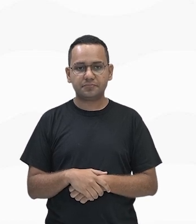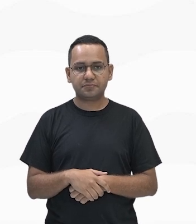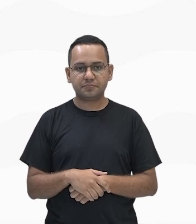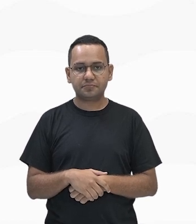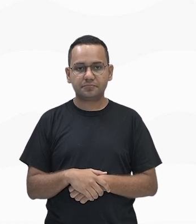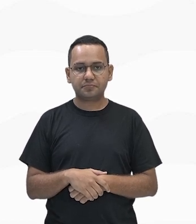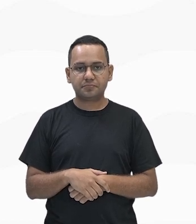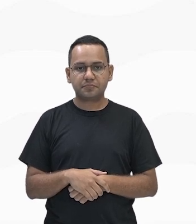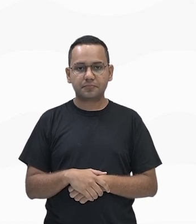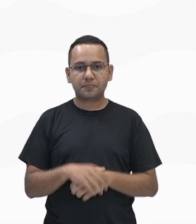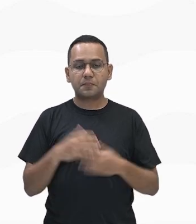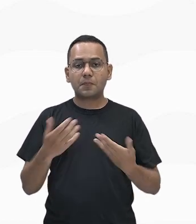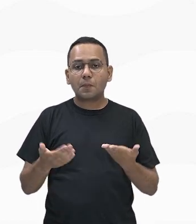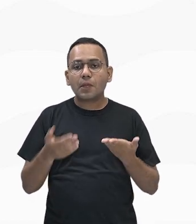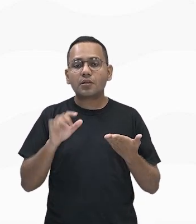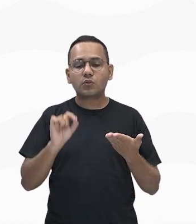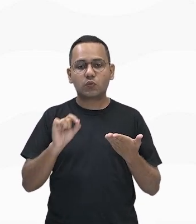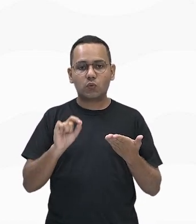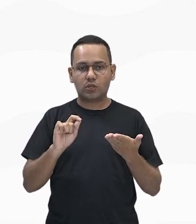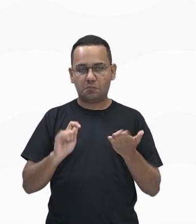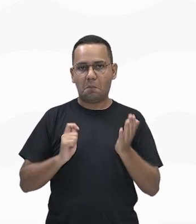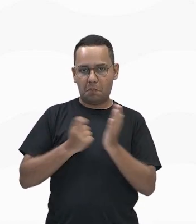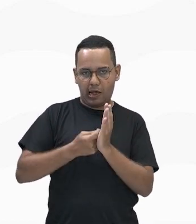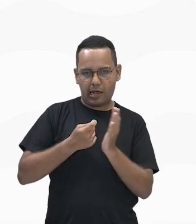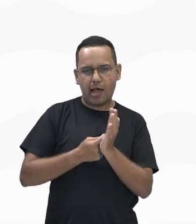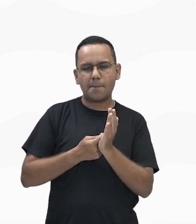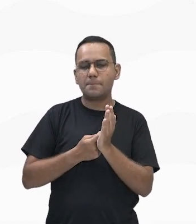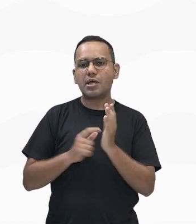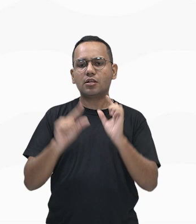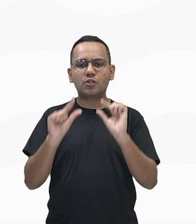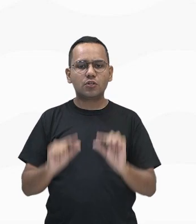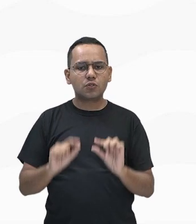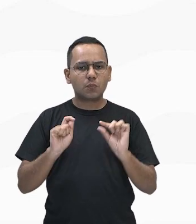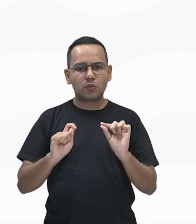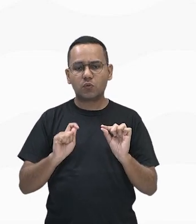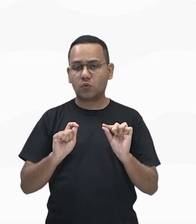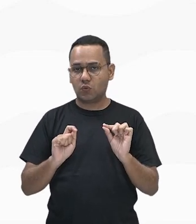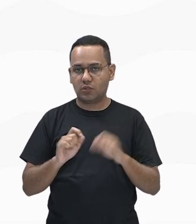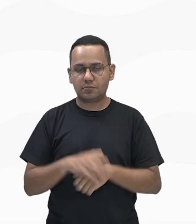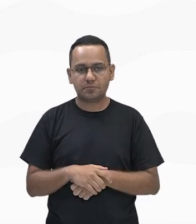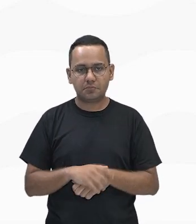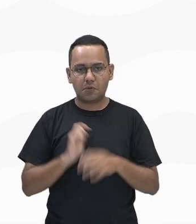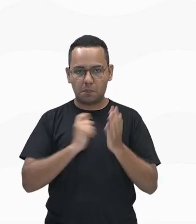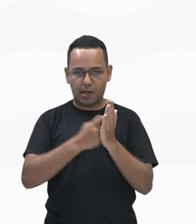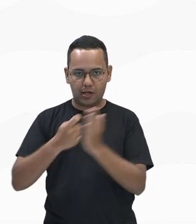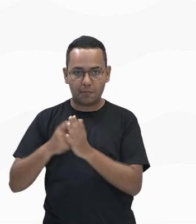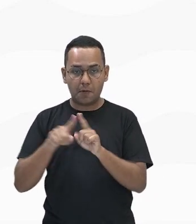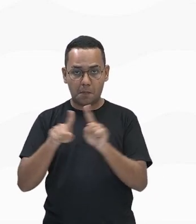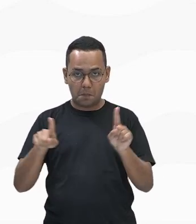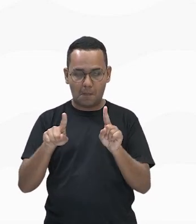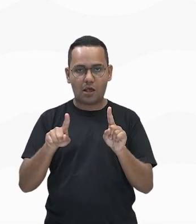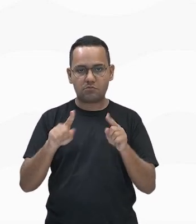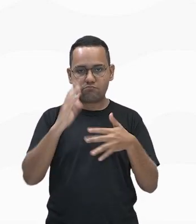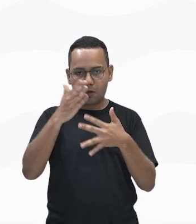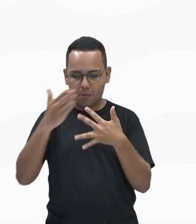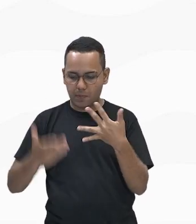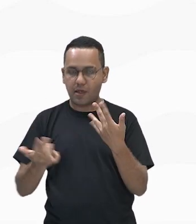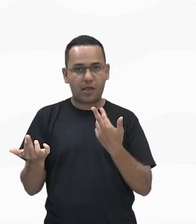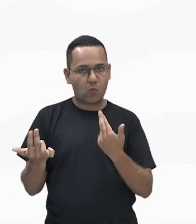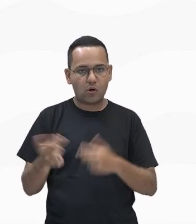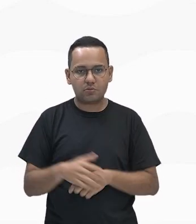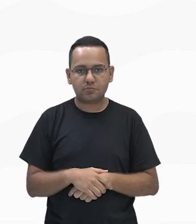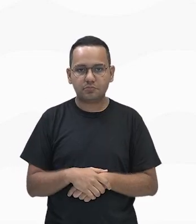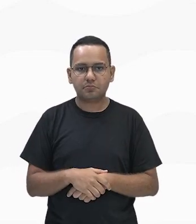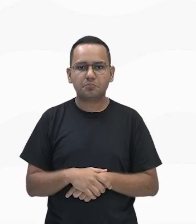é reduzido a cada pagamento, mas as parcelas permanecem iguais, né? É uma opção comum para financiamentos de